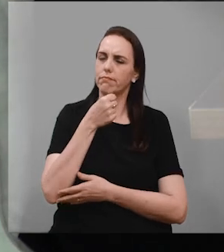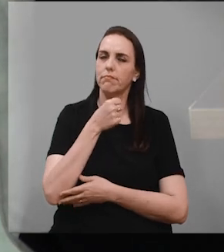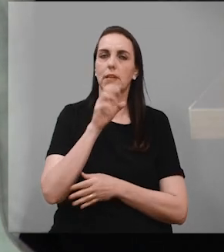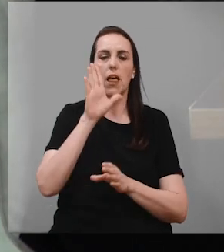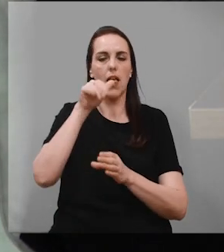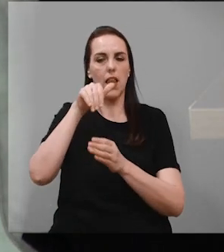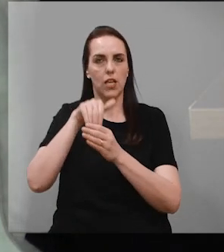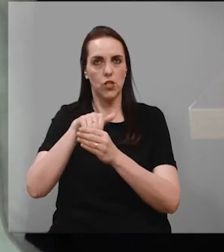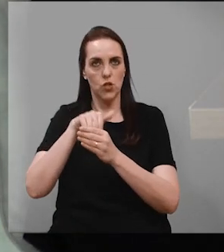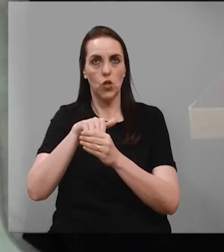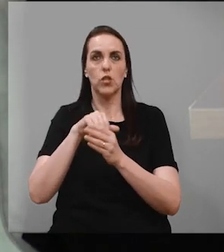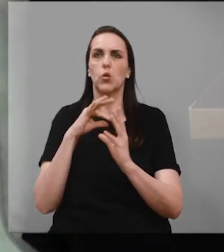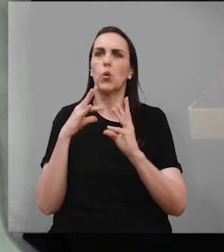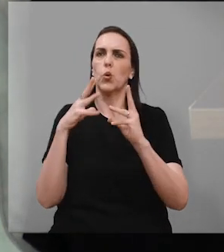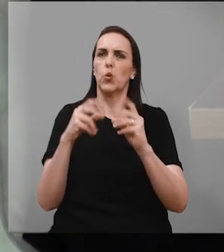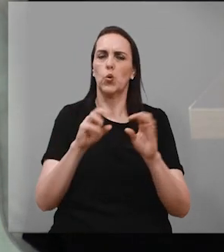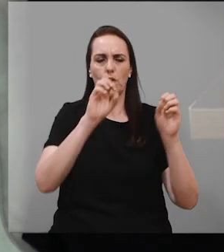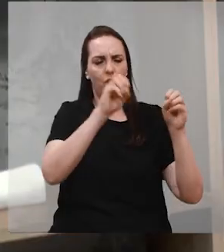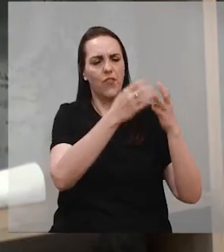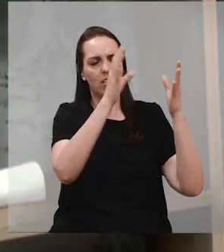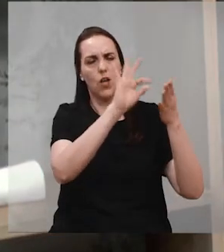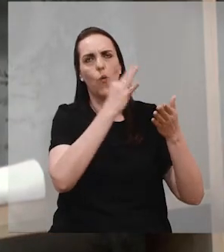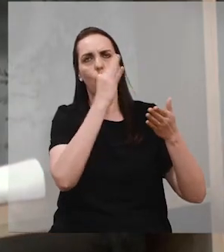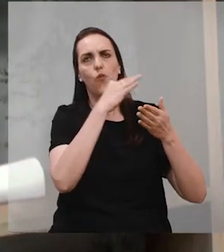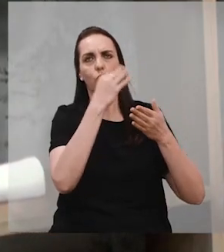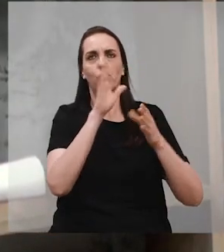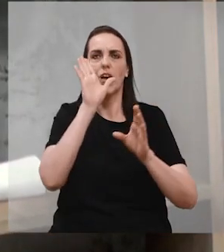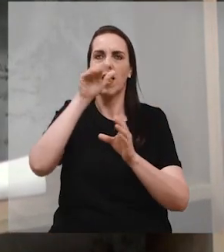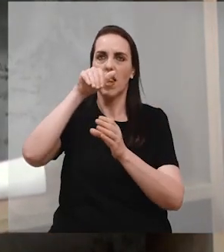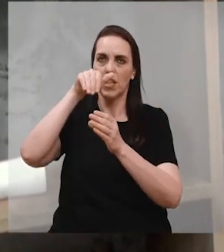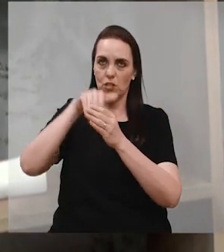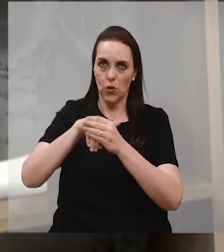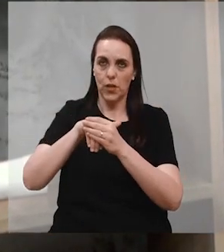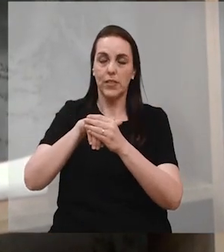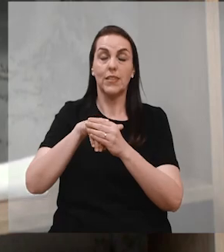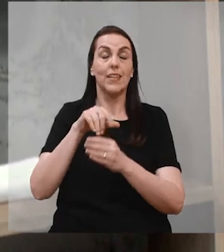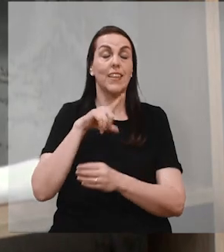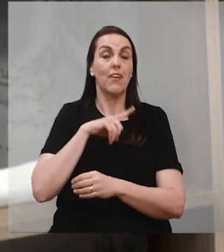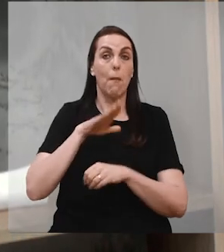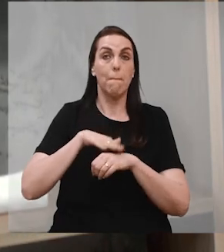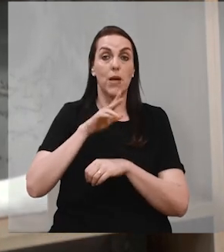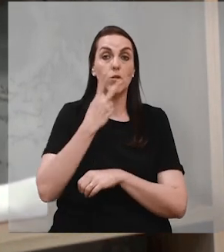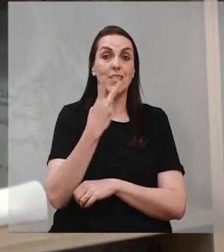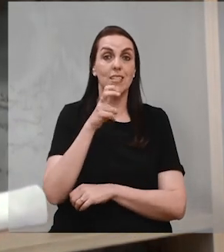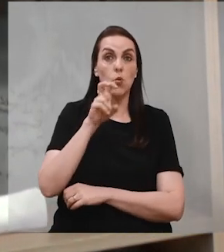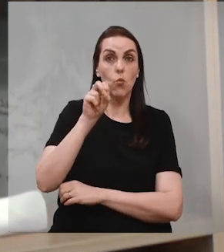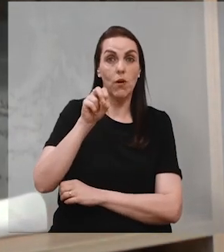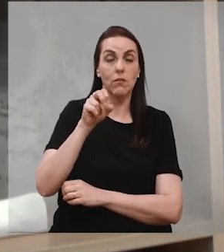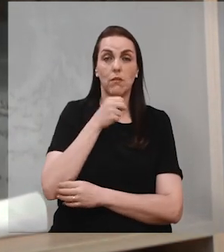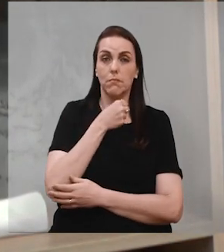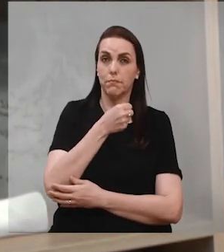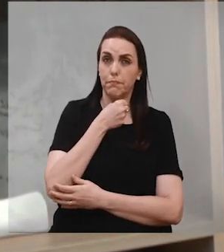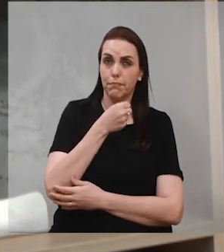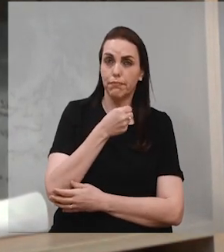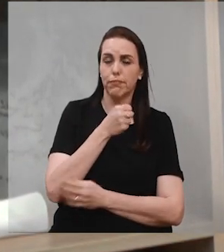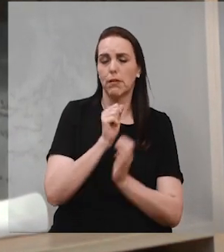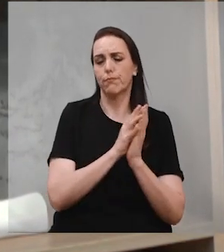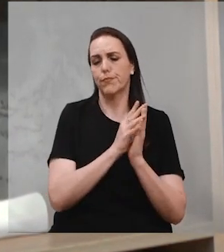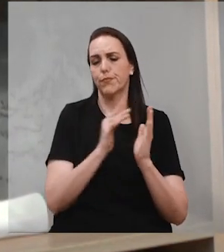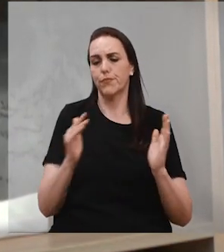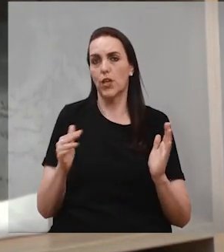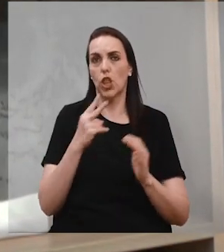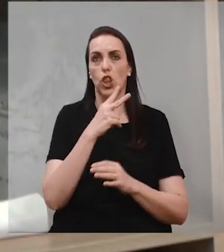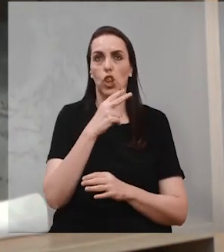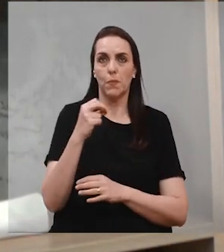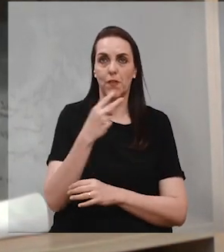das eleições, e com tudo isso, Festa da Uva, eleições, a gente teve mais de 250 matérias feitas ao